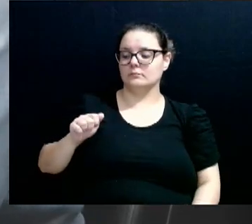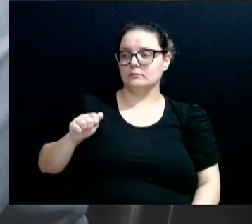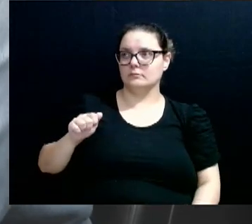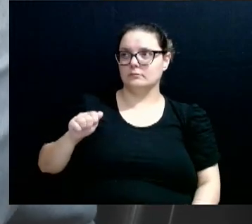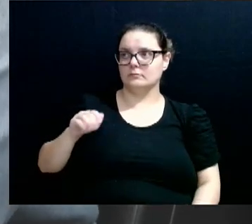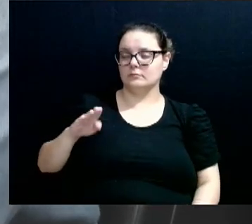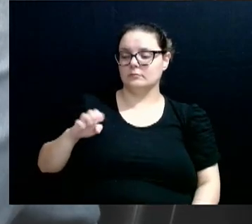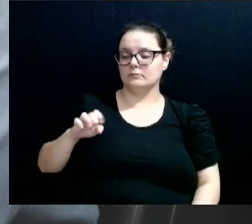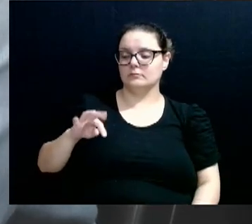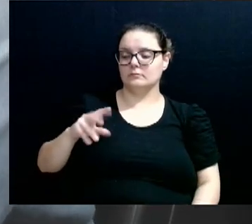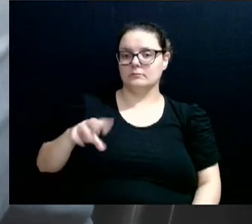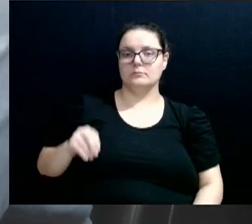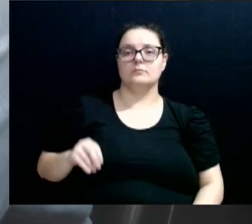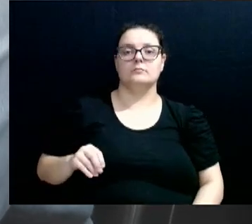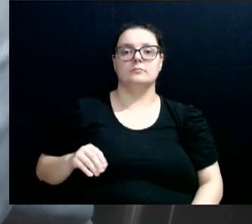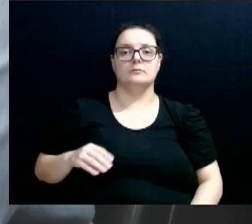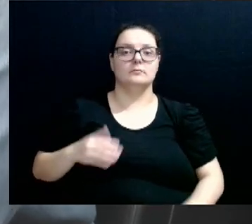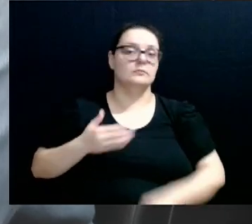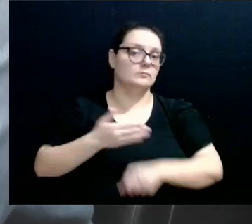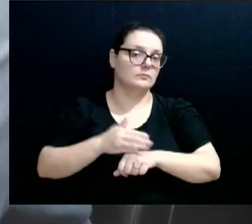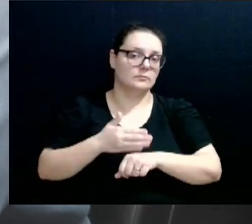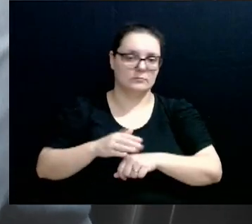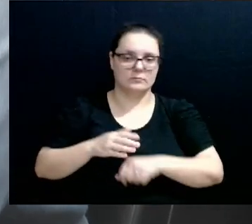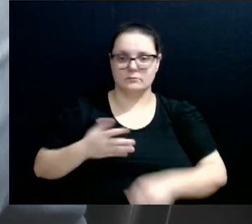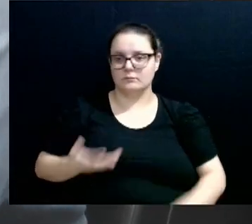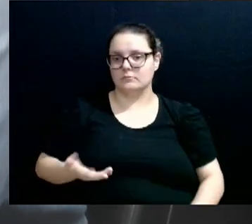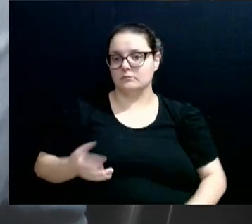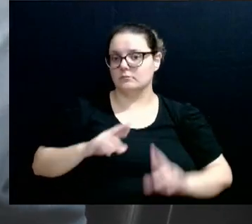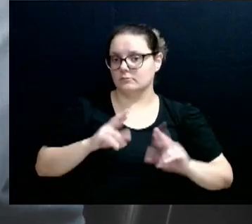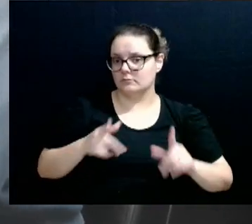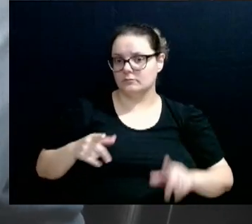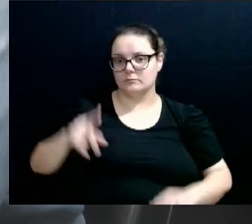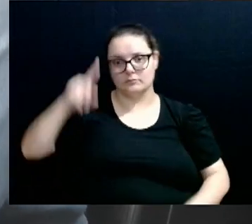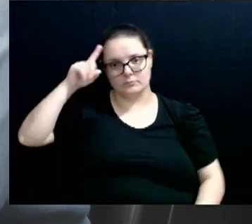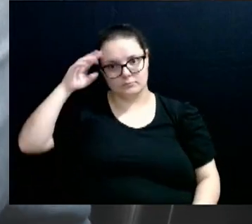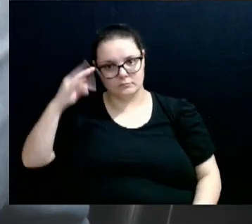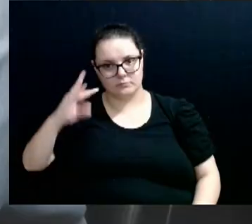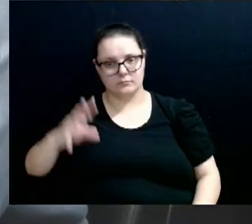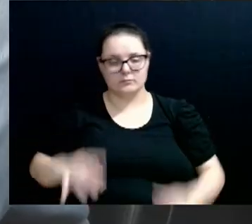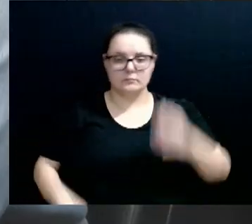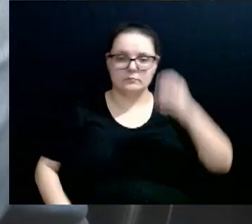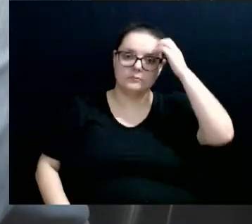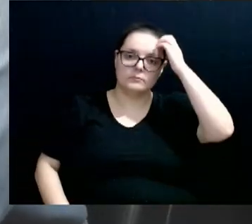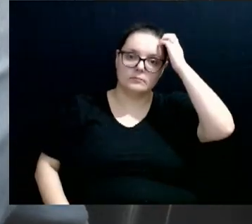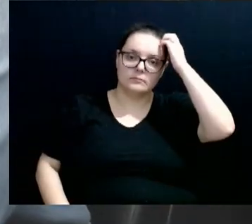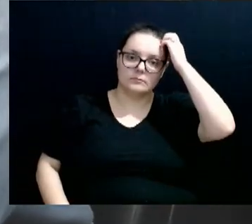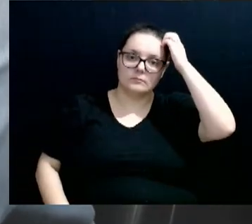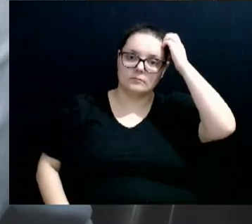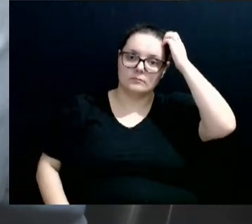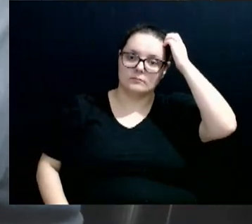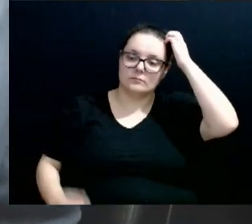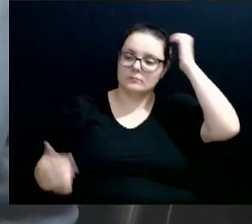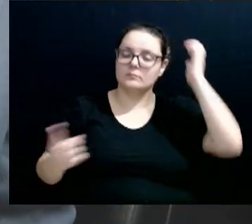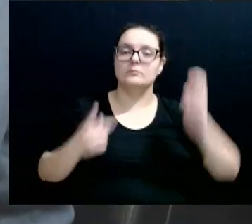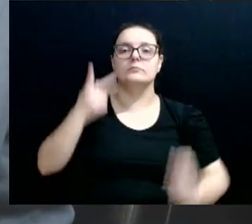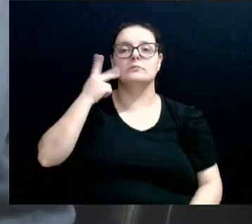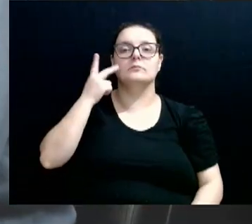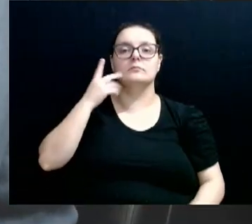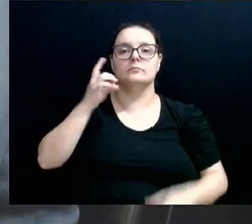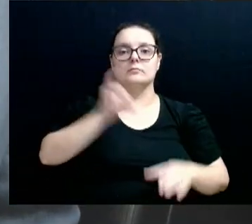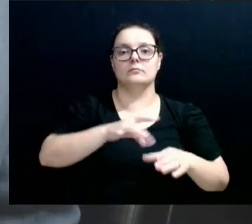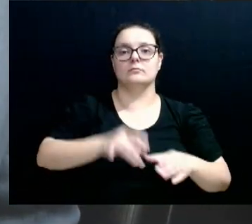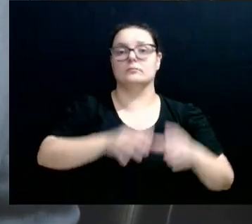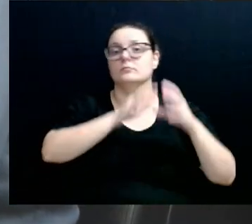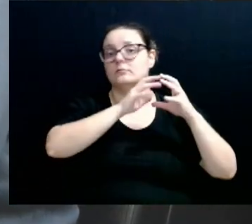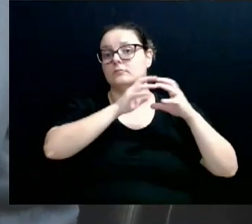vivência prática e você recebe um senhor que veio lá do interior do Ceará, que plantava coco, vendia coco,